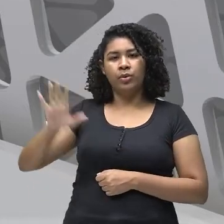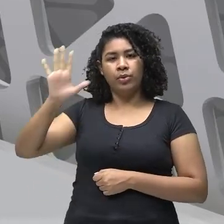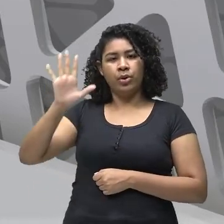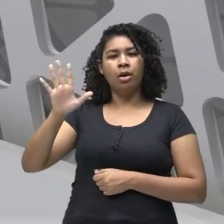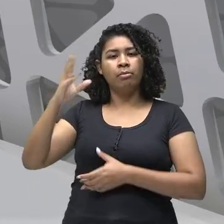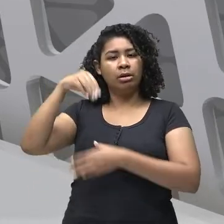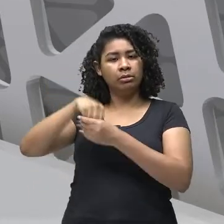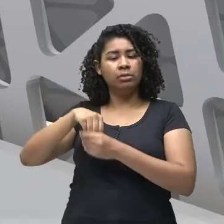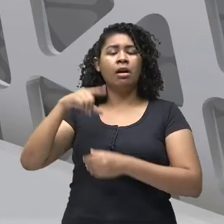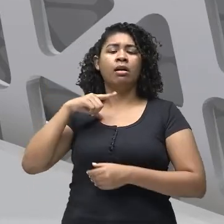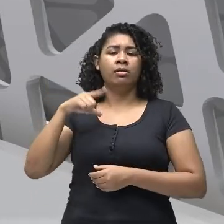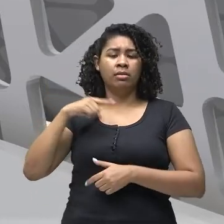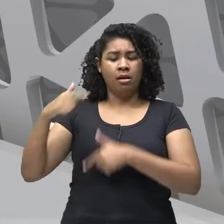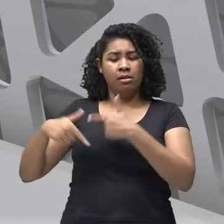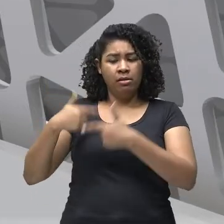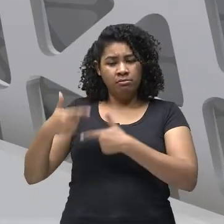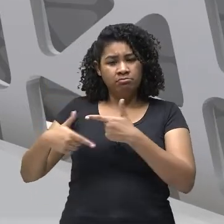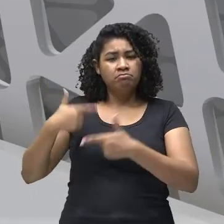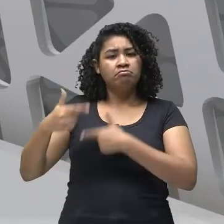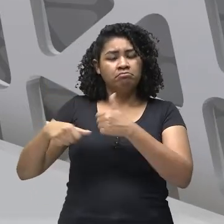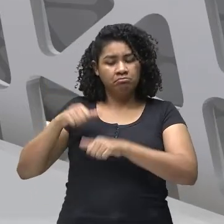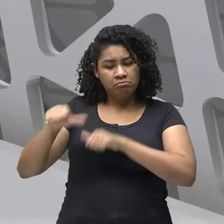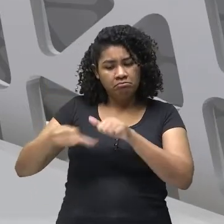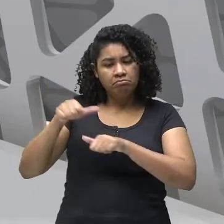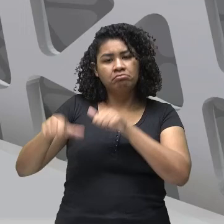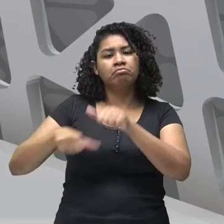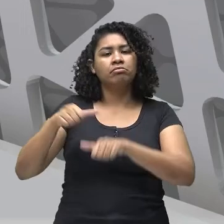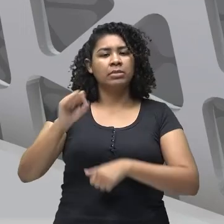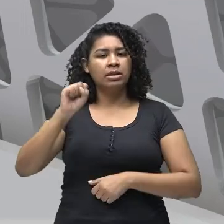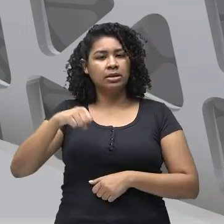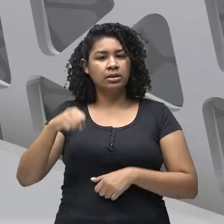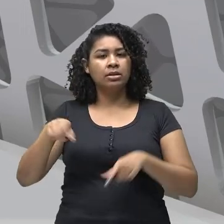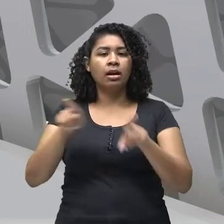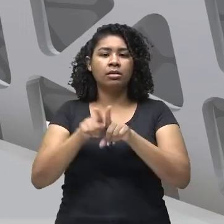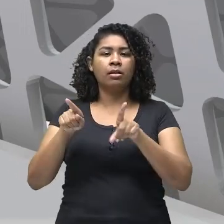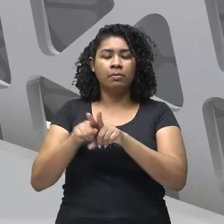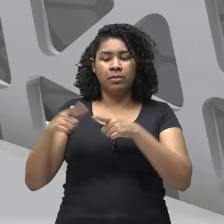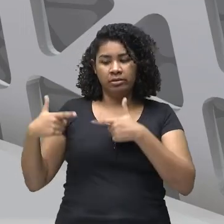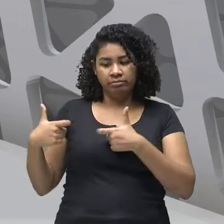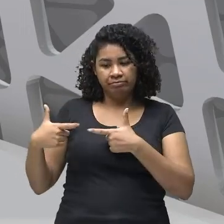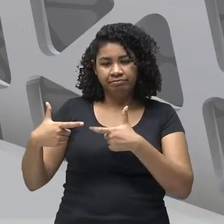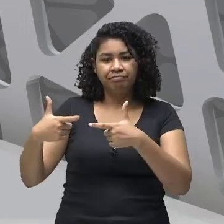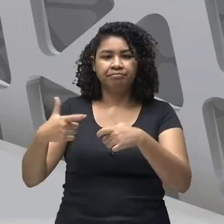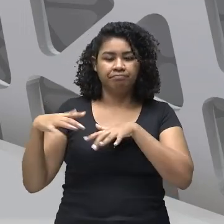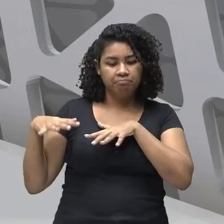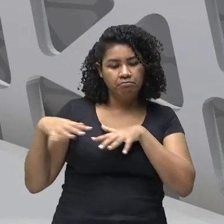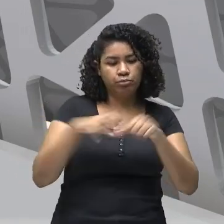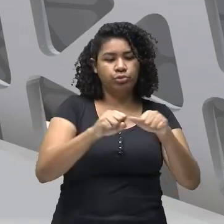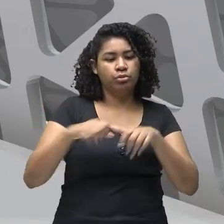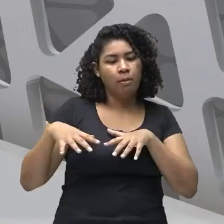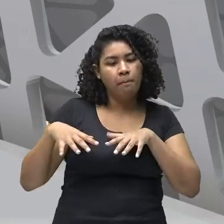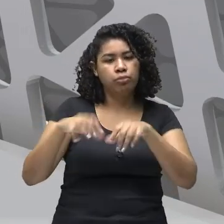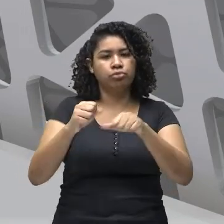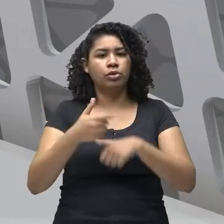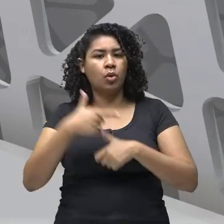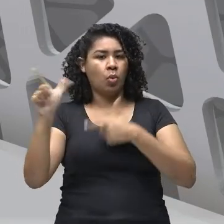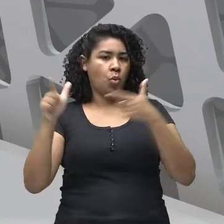essas questões. O mesmo também através das guerras, das invasões a territórios estrangeiros e processos